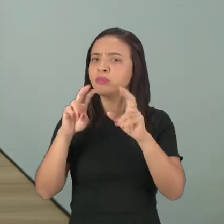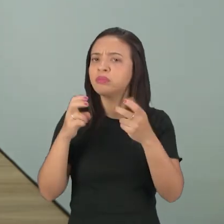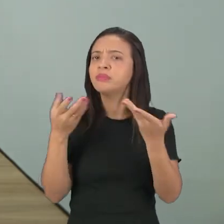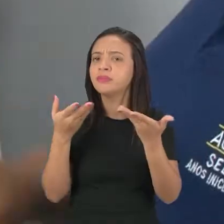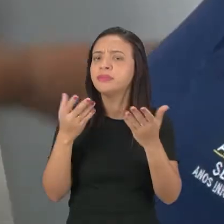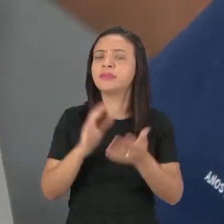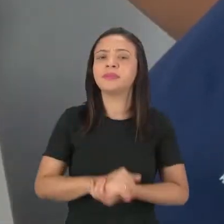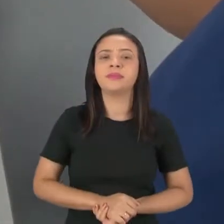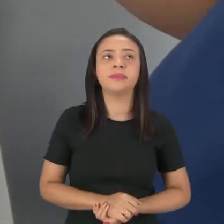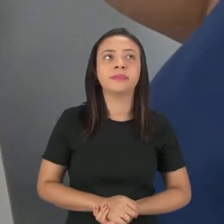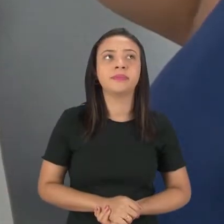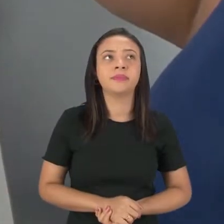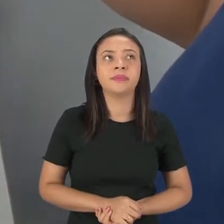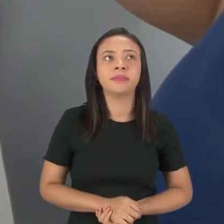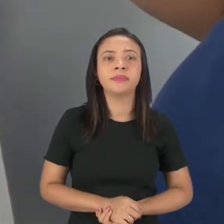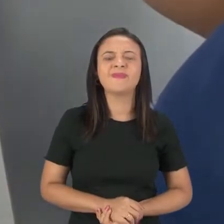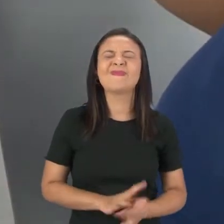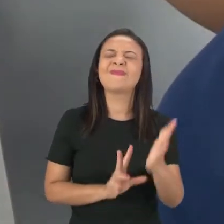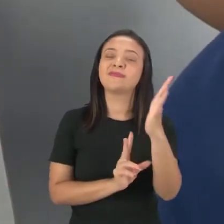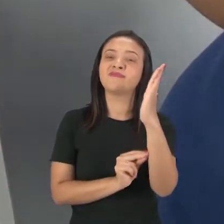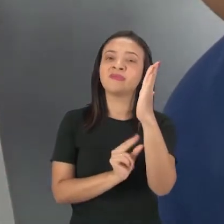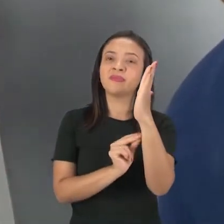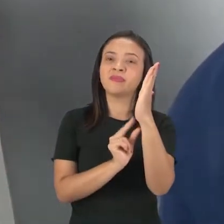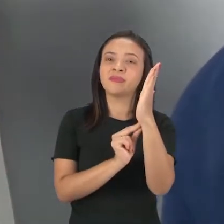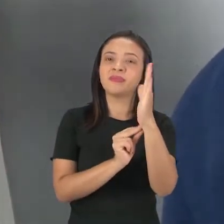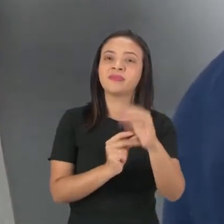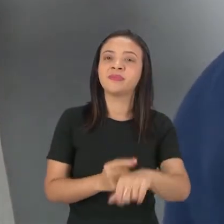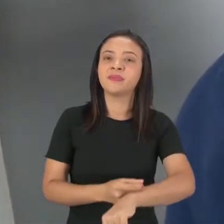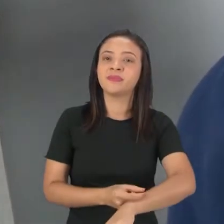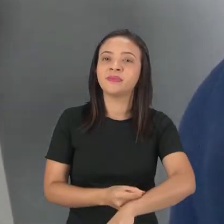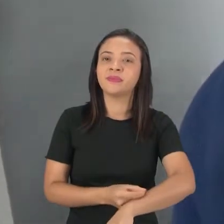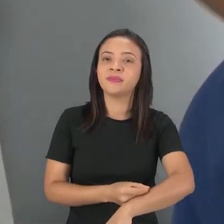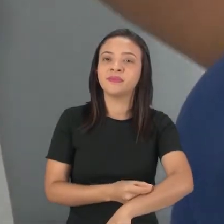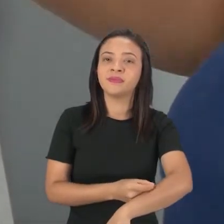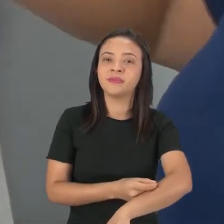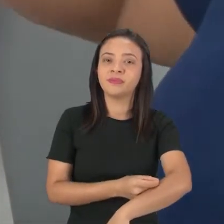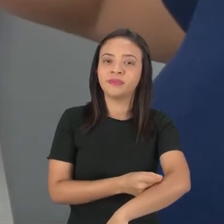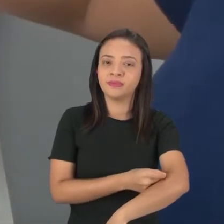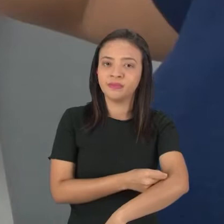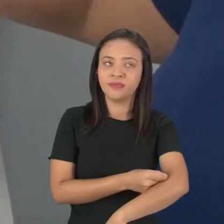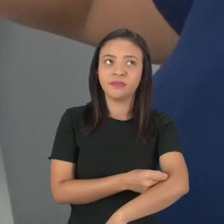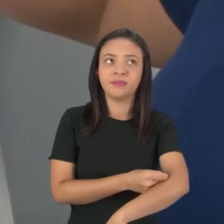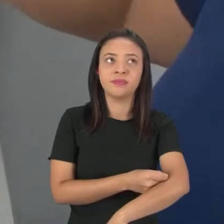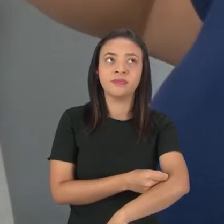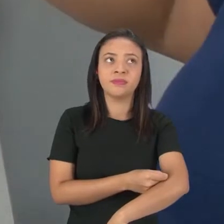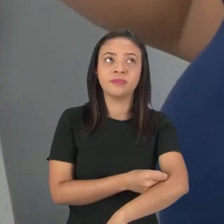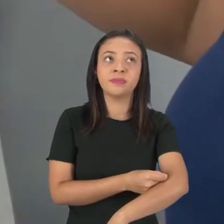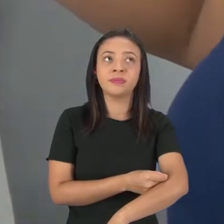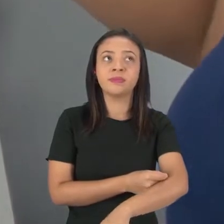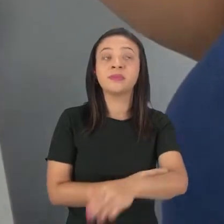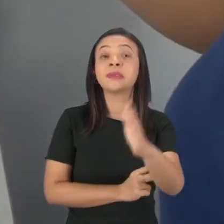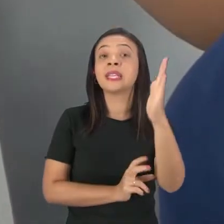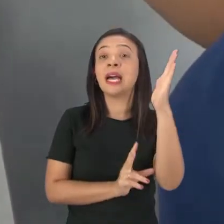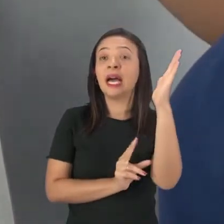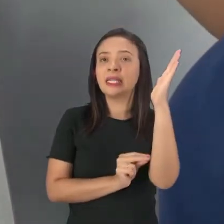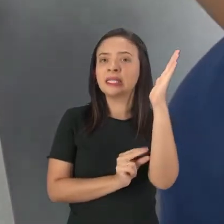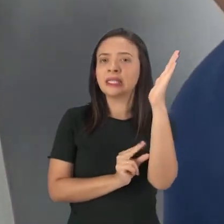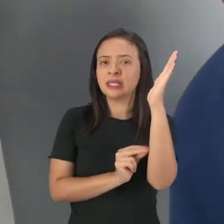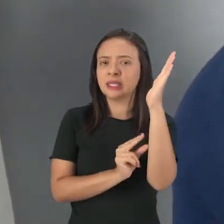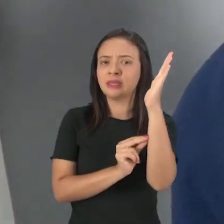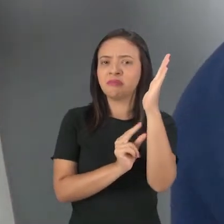certo vamos lá a cigarra EA formiga e a cigarra